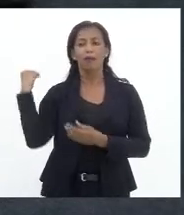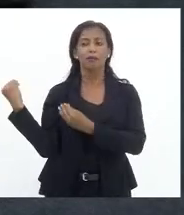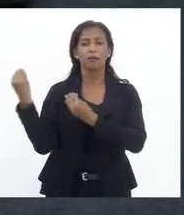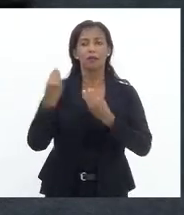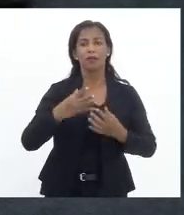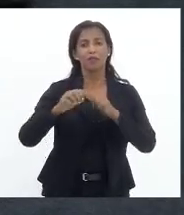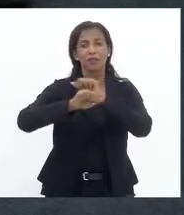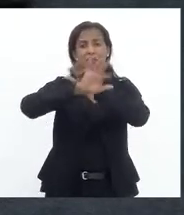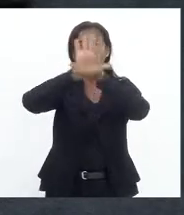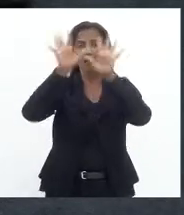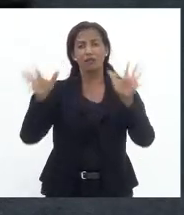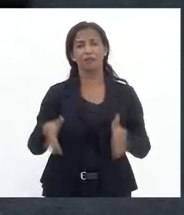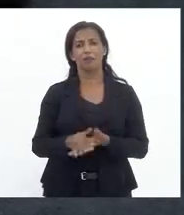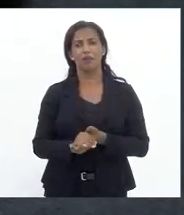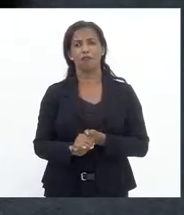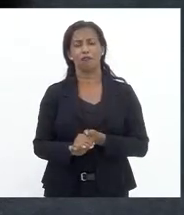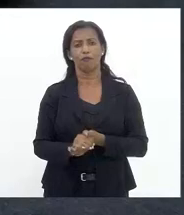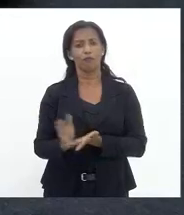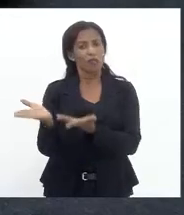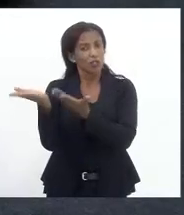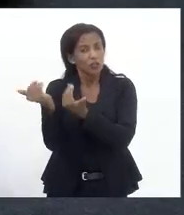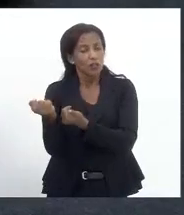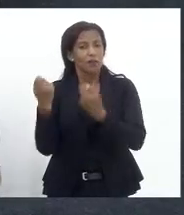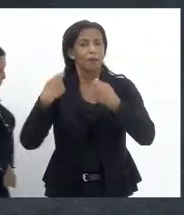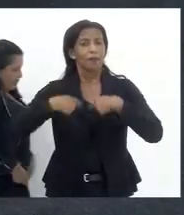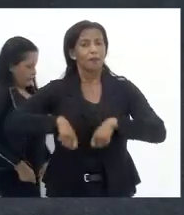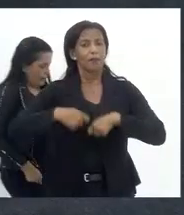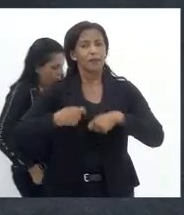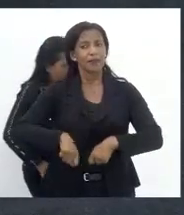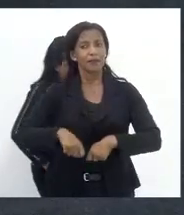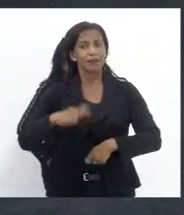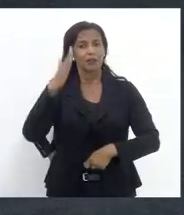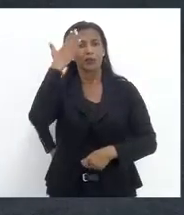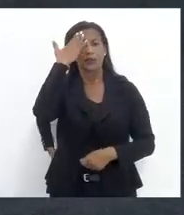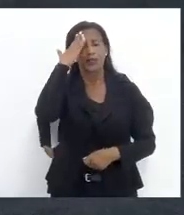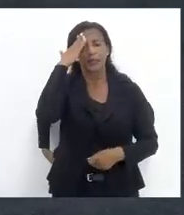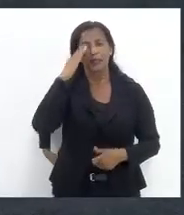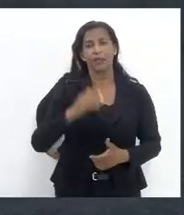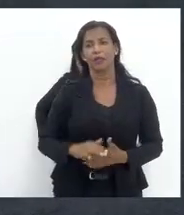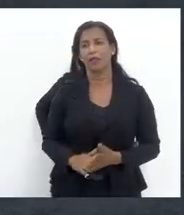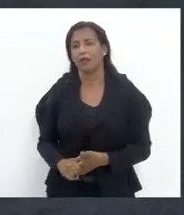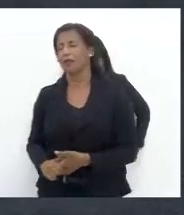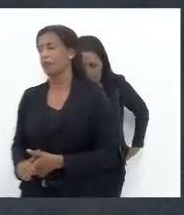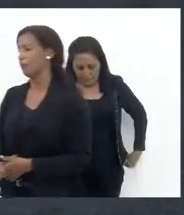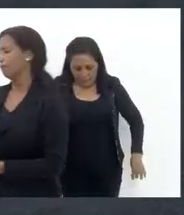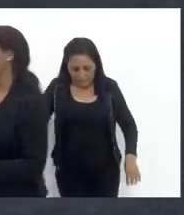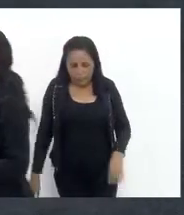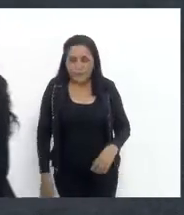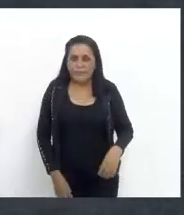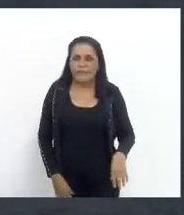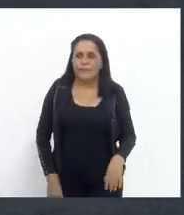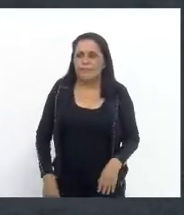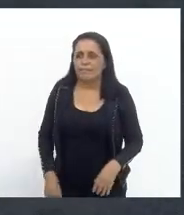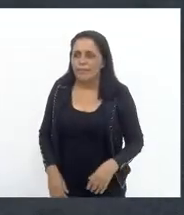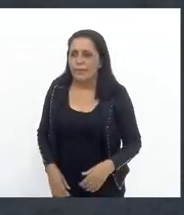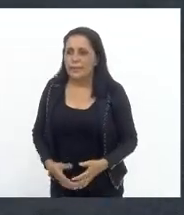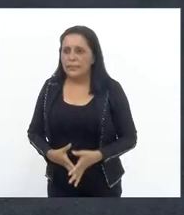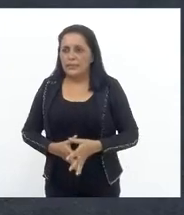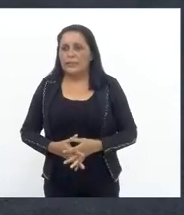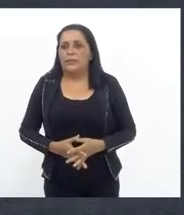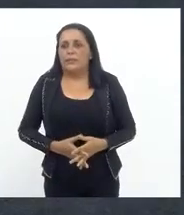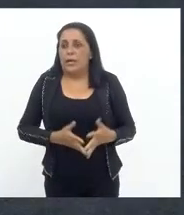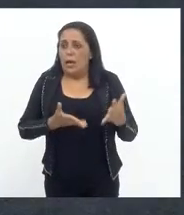esse esclarecimento. As adolescentes precisam entender melhor o seu corpo, entender